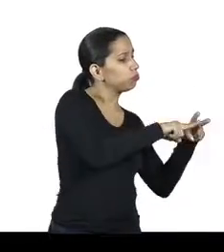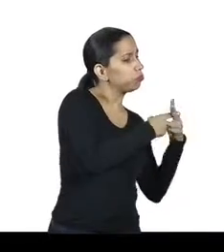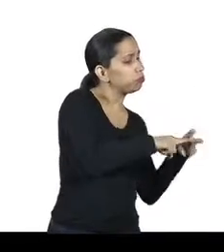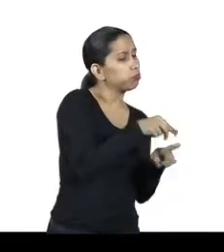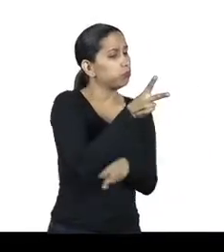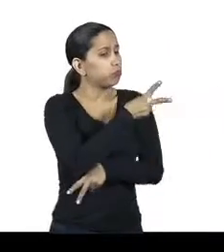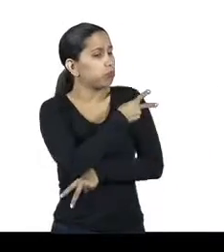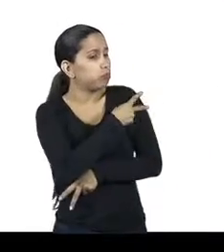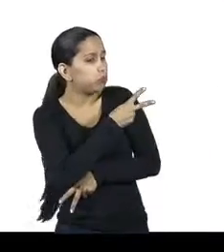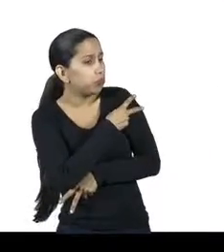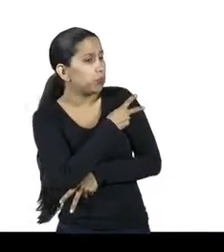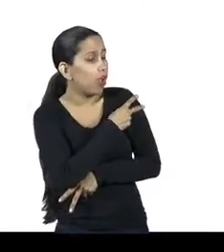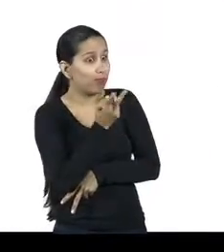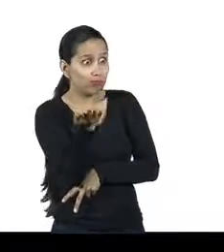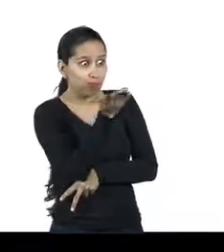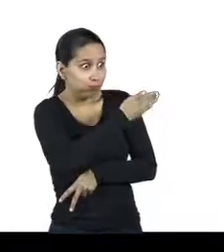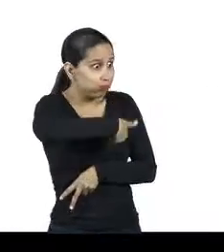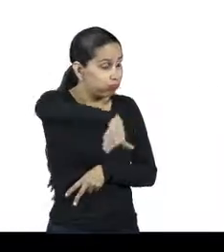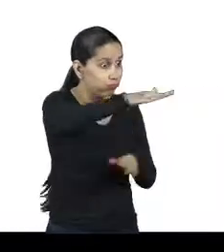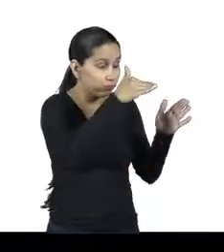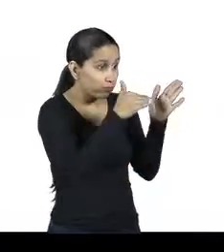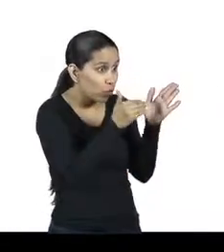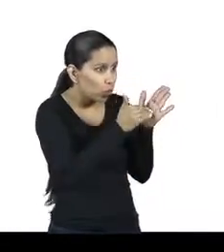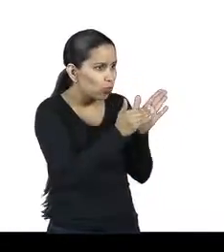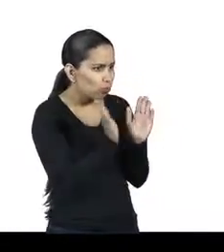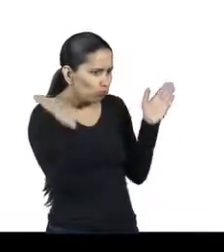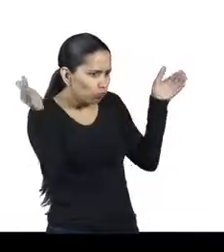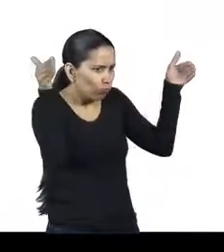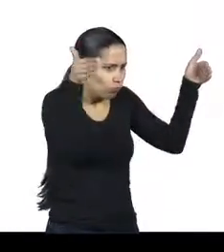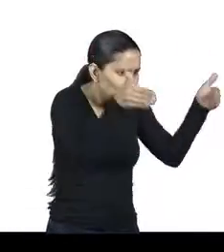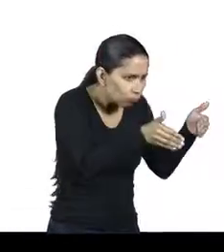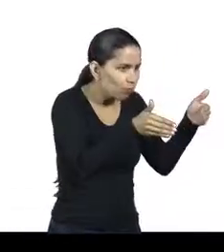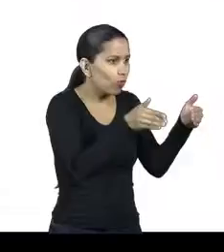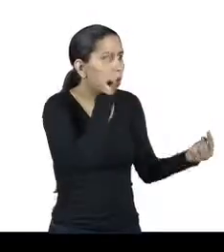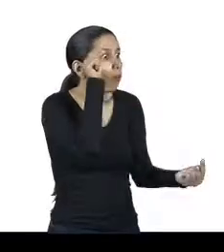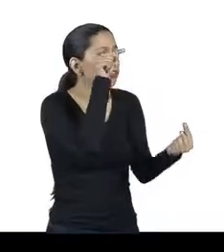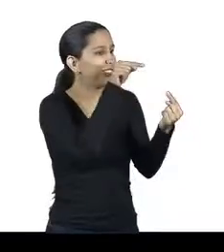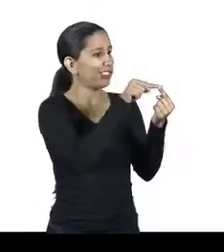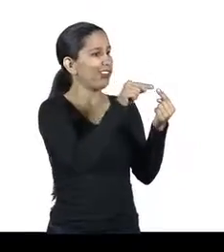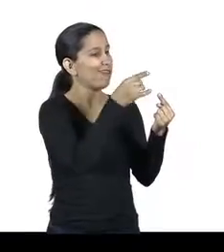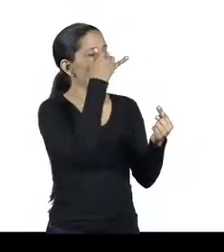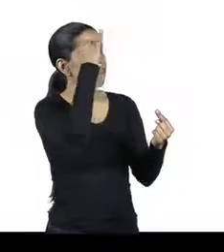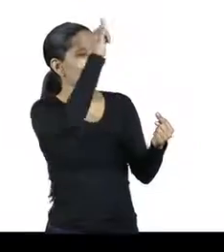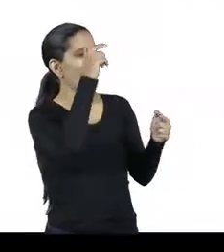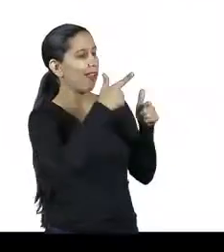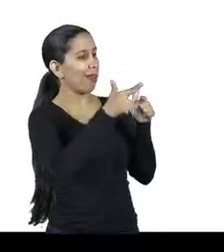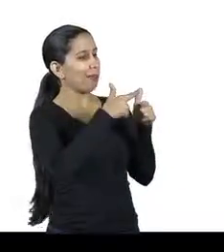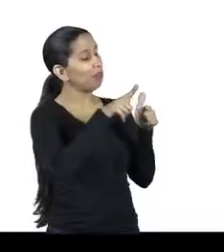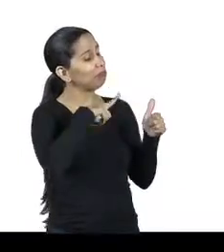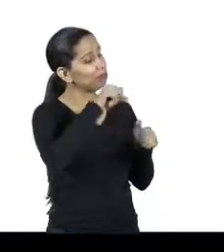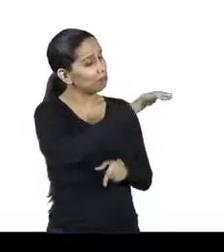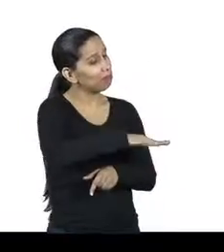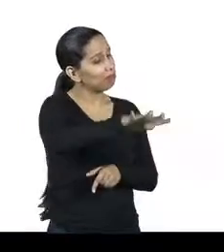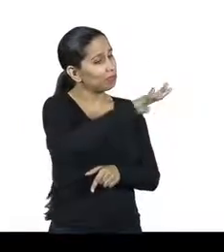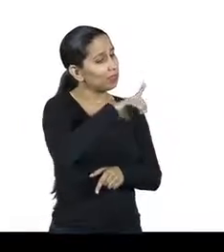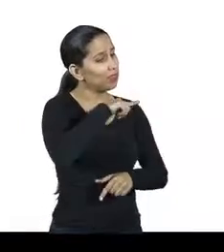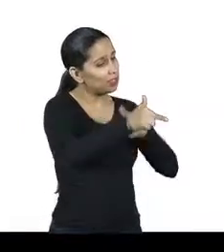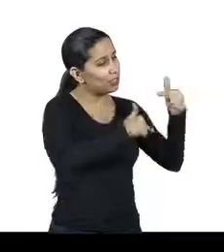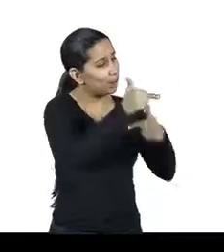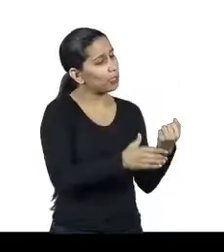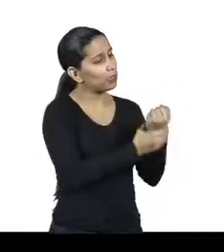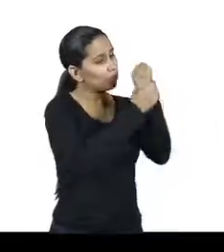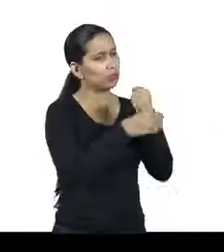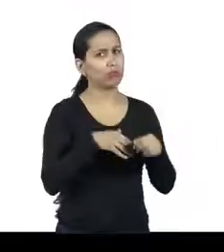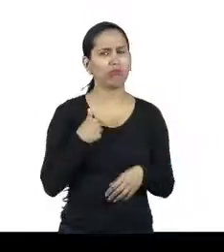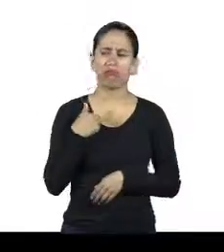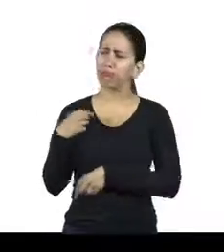todos engajados nesse processo de comunicação, registro e tratativa de desvio, a fim de tornar o ambiente de trabalho cada vez mais seguro.